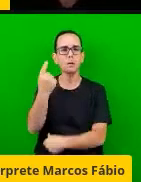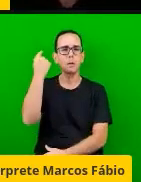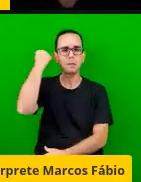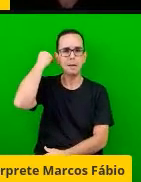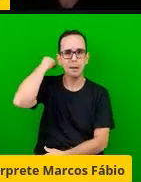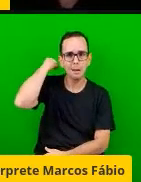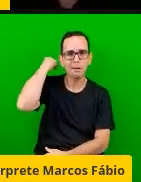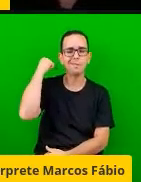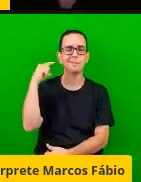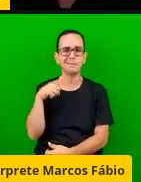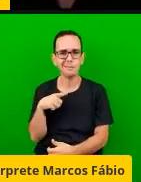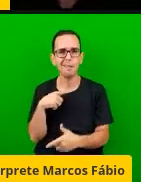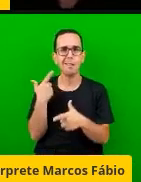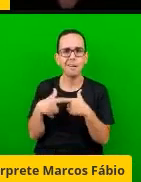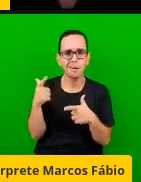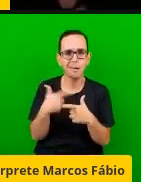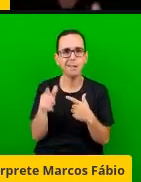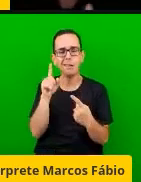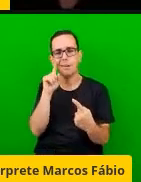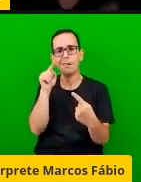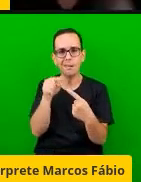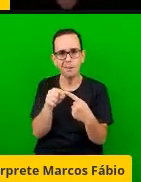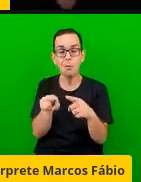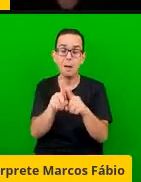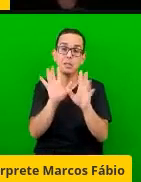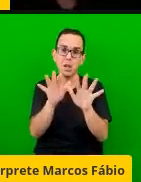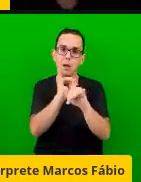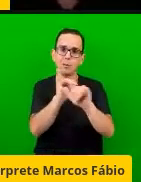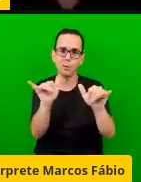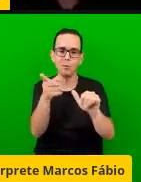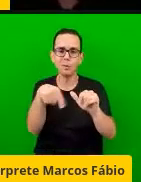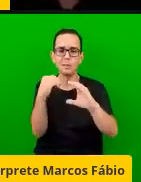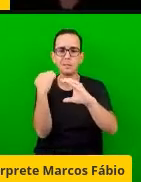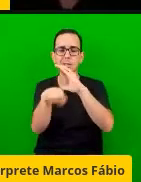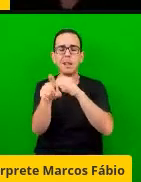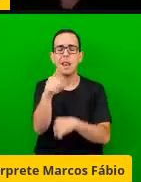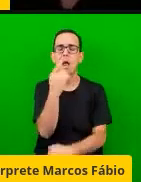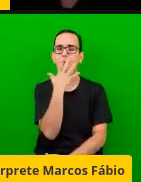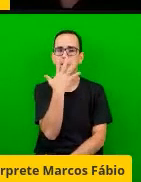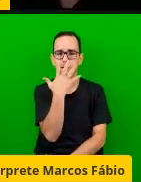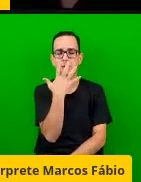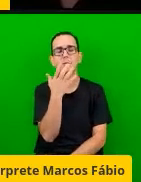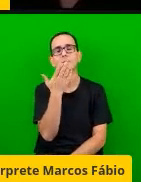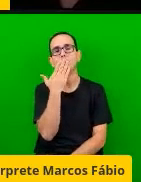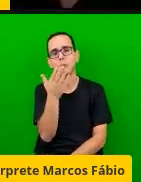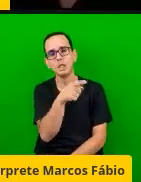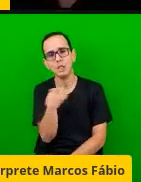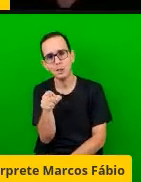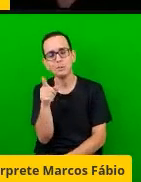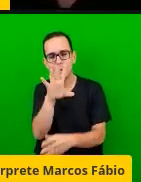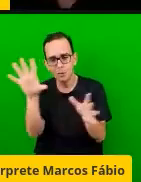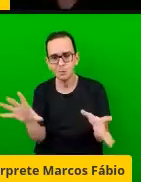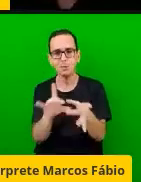aquele atropelo que deu, mas a gente avisou, lembrando que vocês receberam um e-mail lá em fevereiro, que a gente avisou vocês sobre essa junção de todas